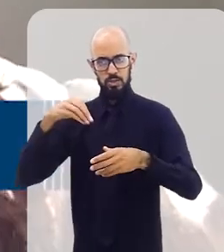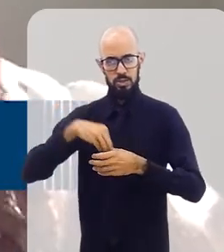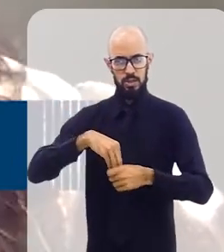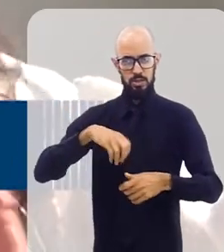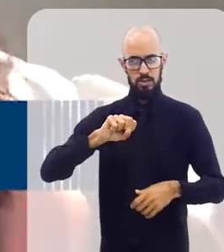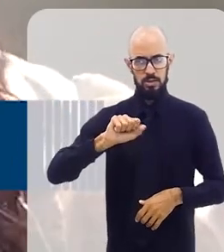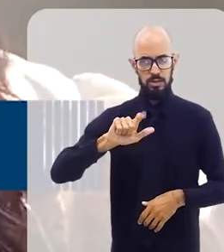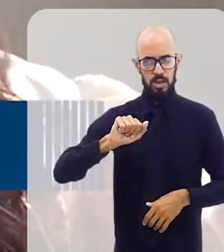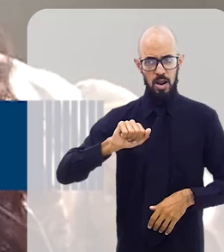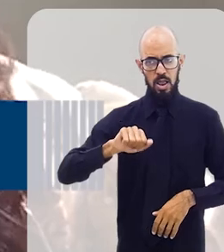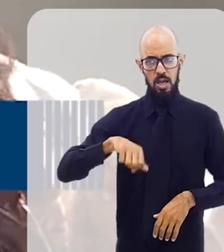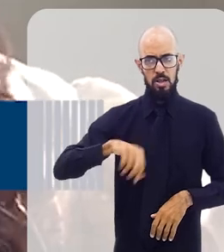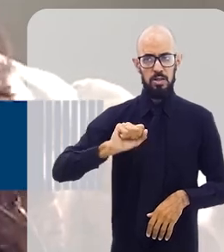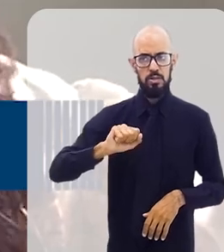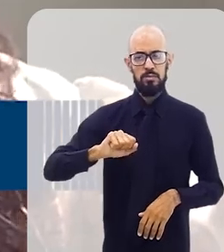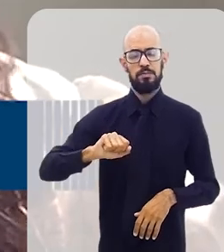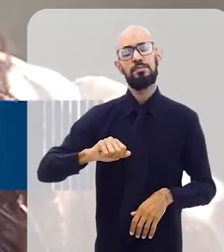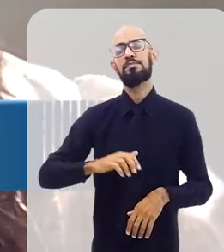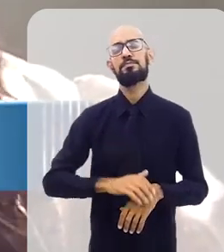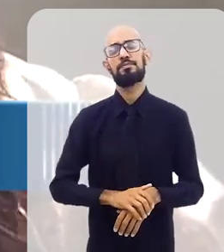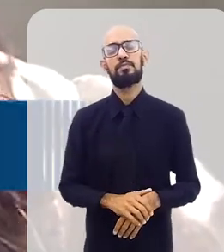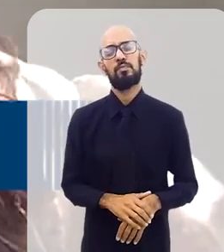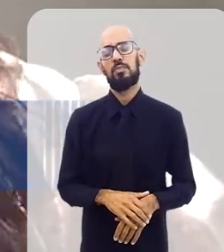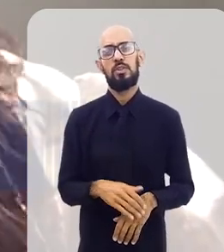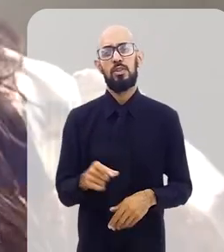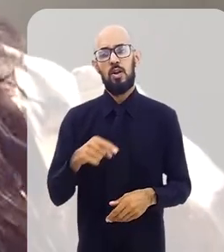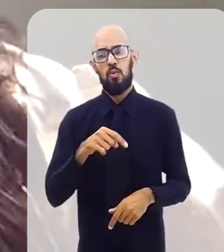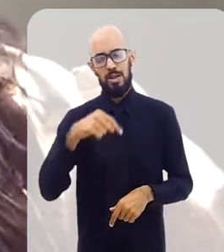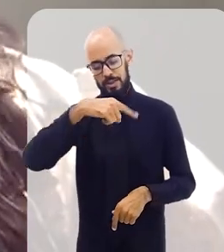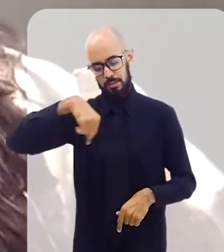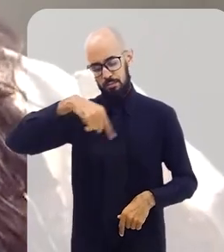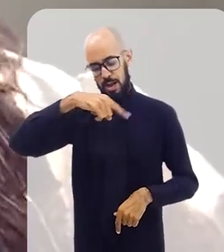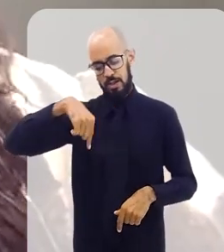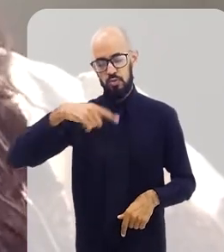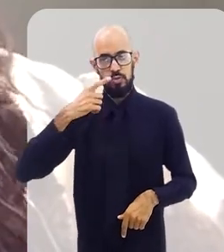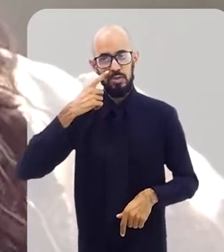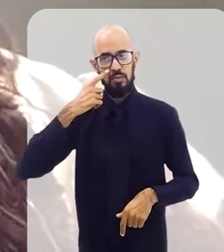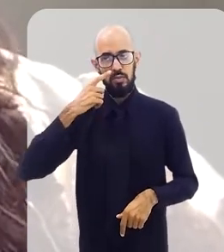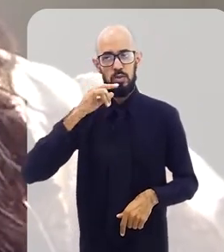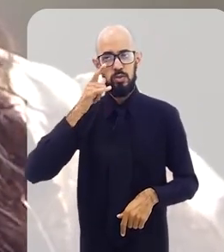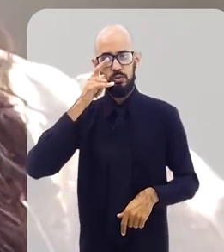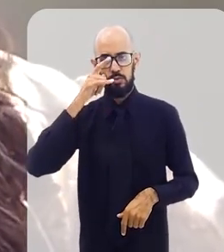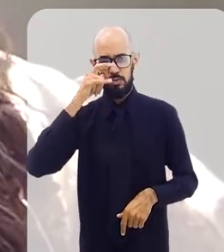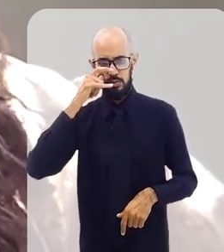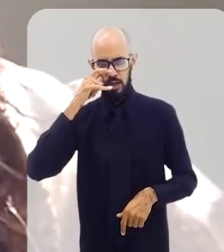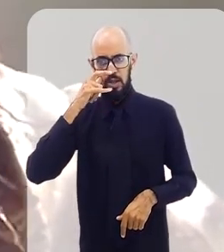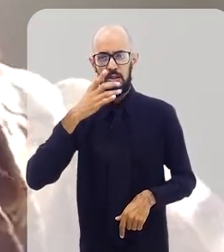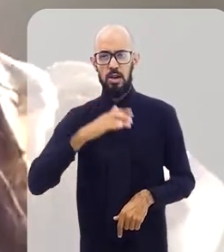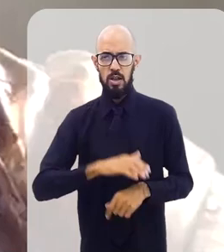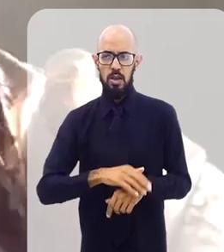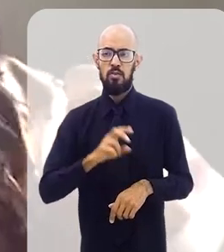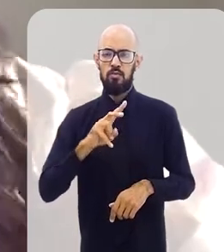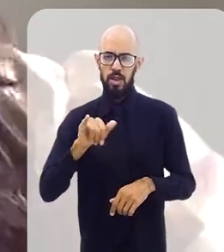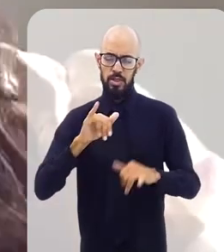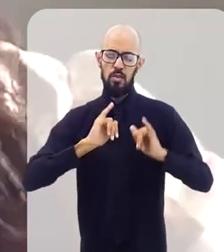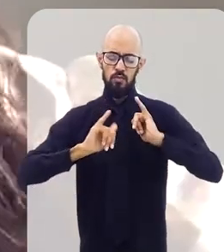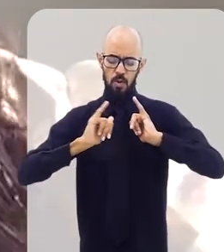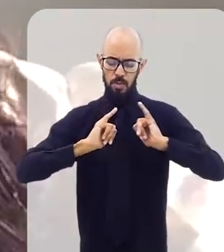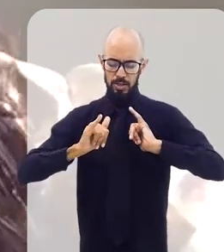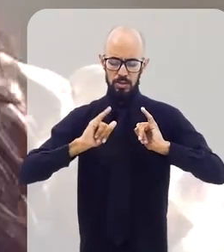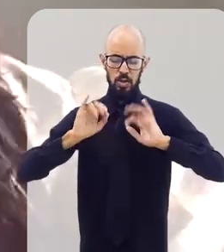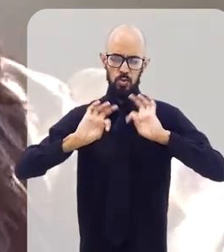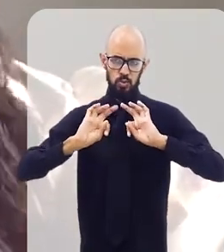Então, nós vamos ter diversos eventos, convém todo mundo aí a participar. No nosso Instagram, que é Fast Heavy Brasil, vai ter lá toda